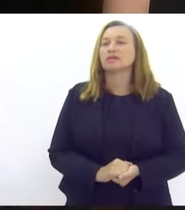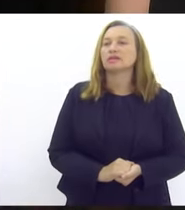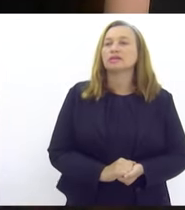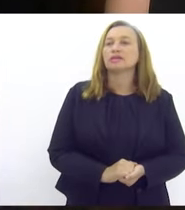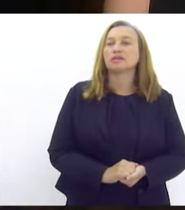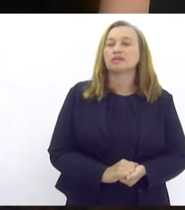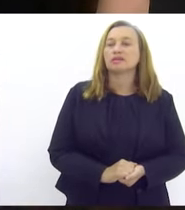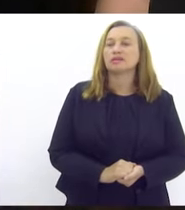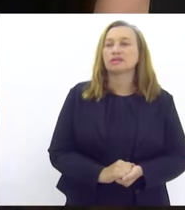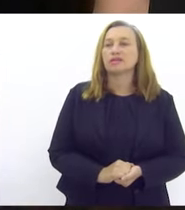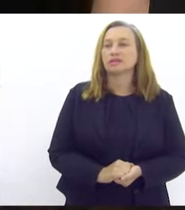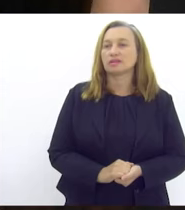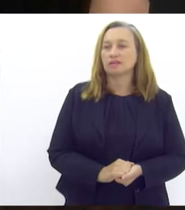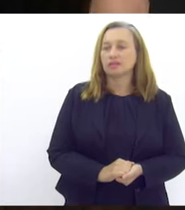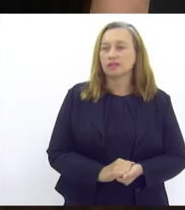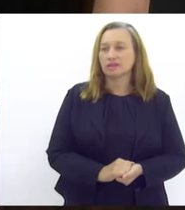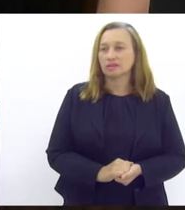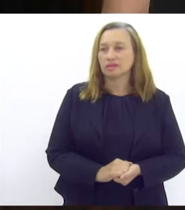para os favoráveis.